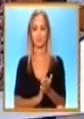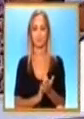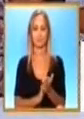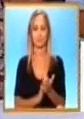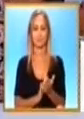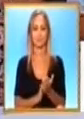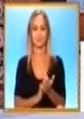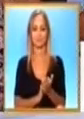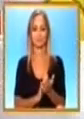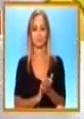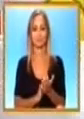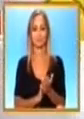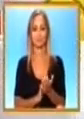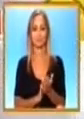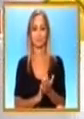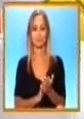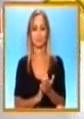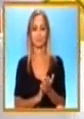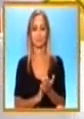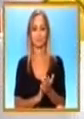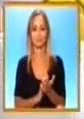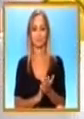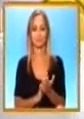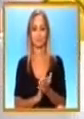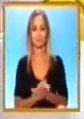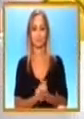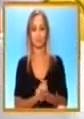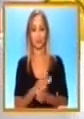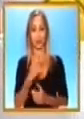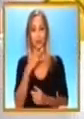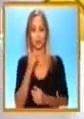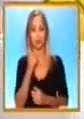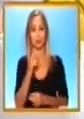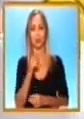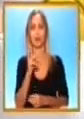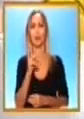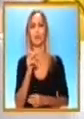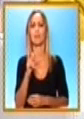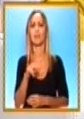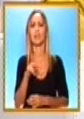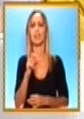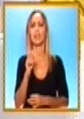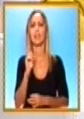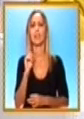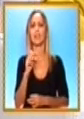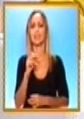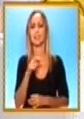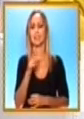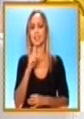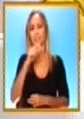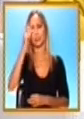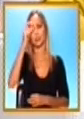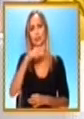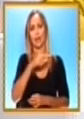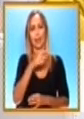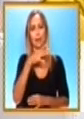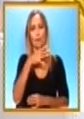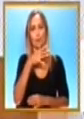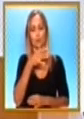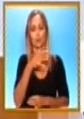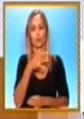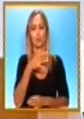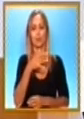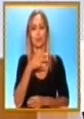a filha que eu gostava de ter. Coisa bonita, Florbela. Vanessa, desculpa eu perguntar-te. E estas histórias que a Florbela aqui contou,